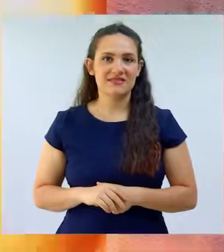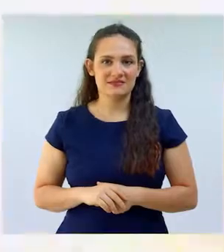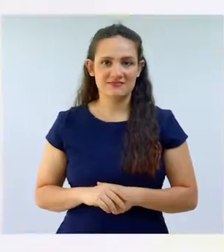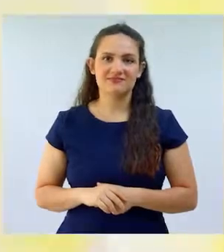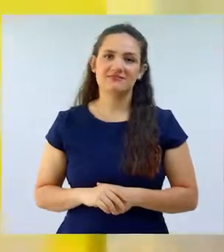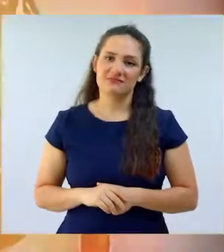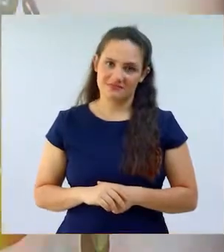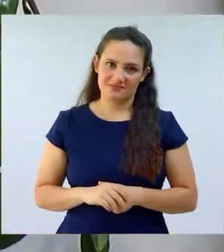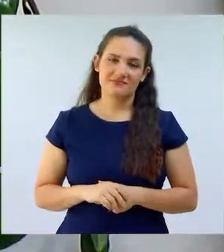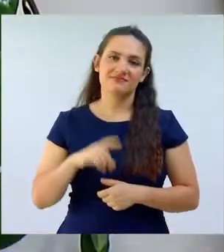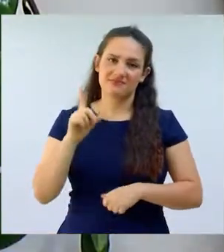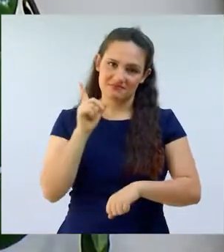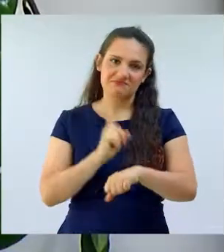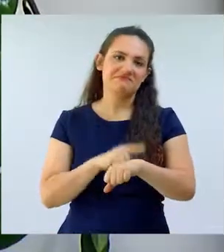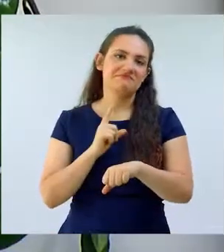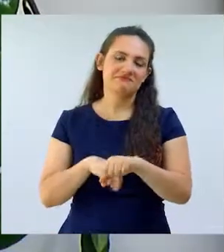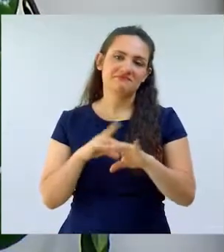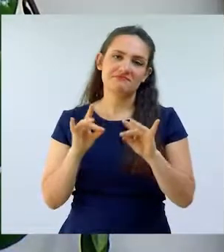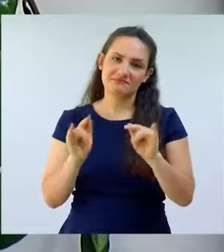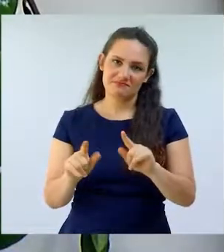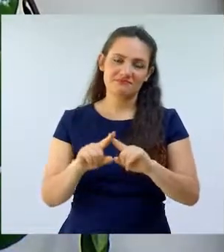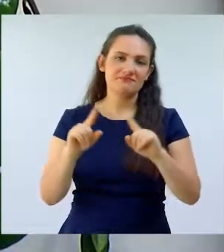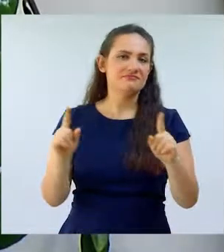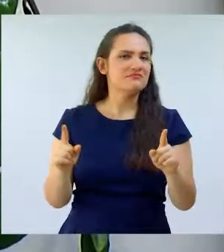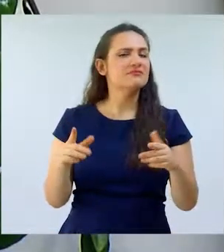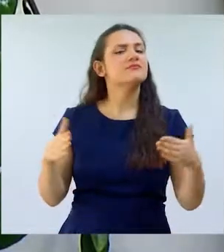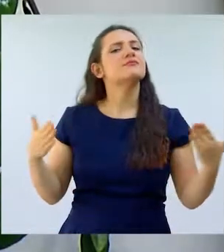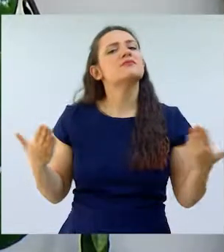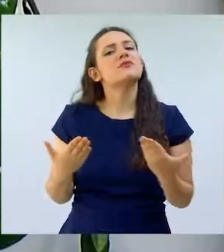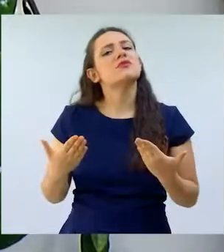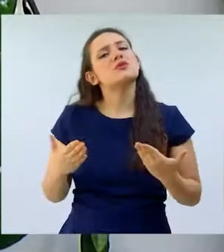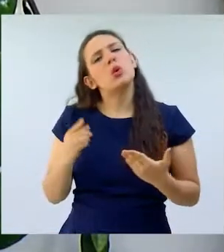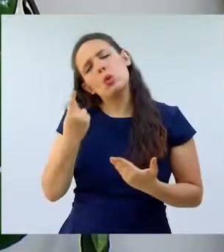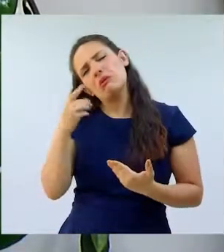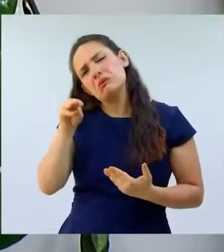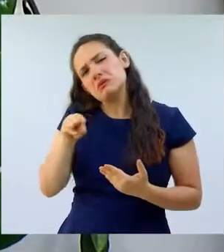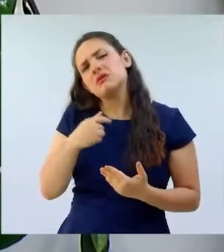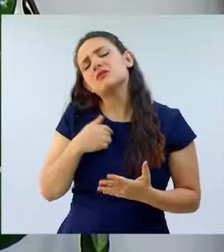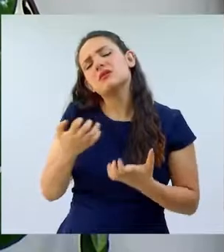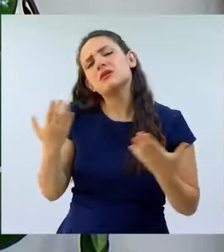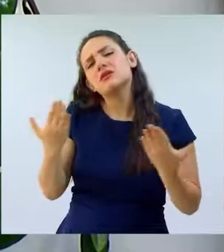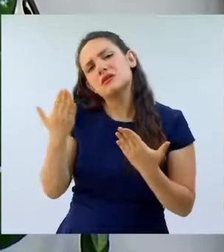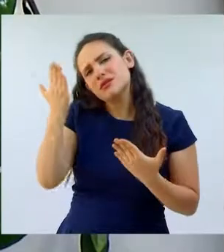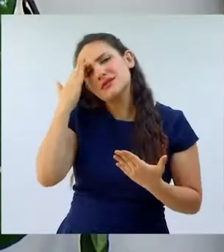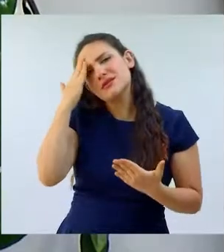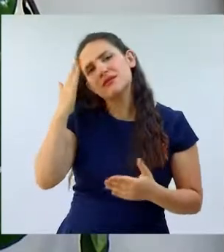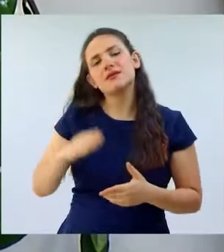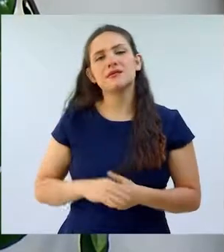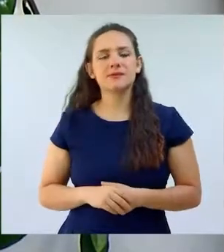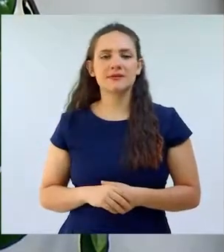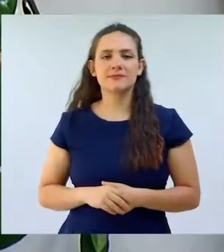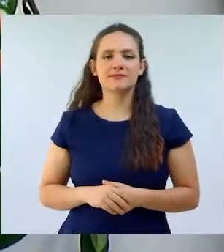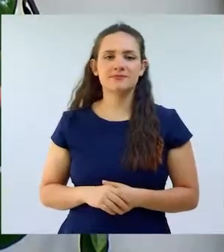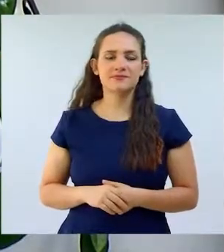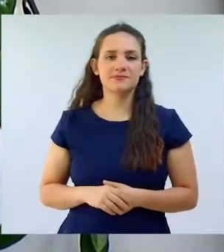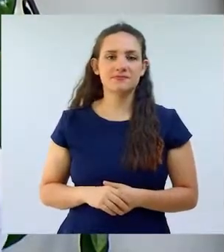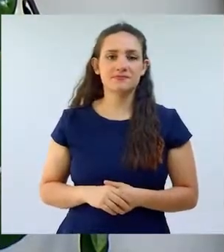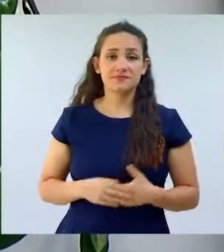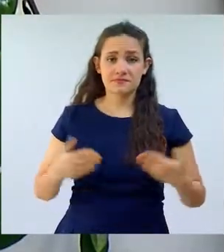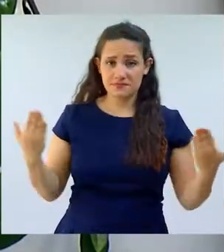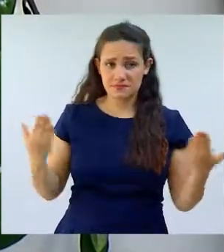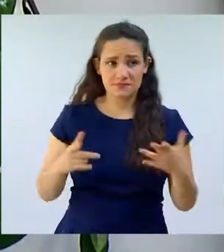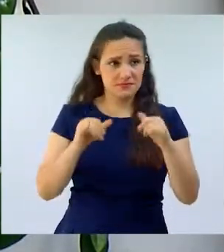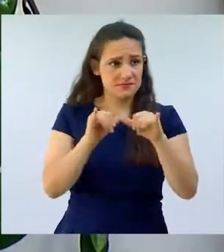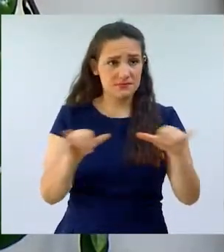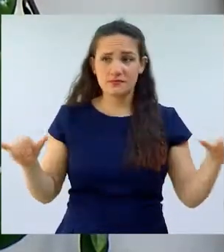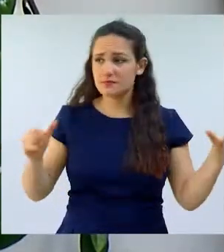gente contar. Mas o pessoal aqui já está me acenando que, infelizmente, nosso tempo terminou. Vamos conseguir mais um minutinho? Queria que você